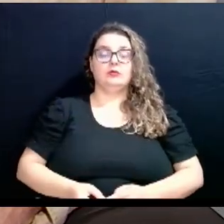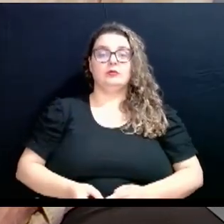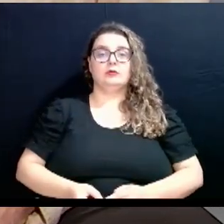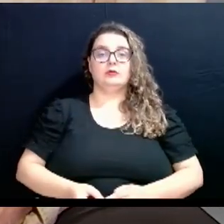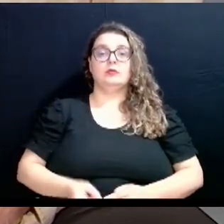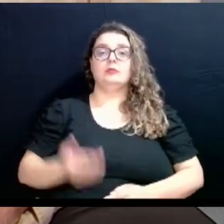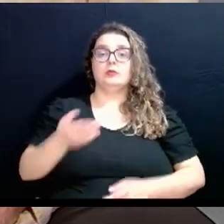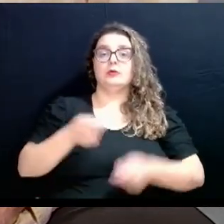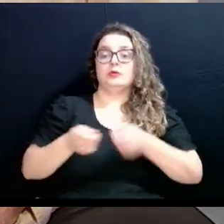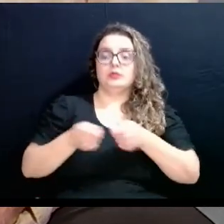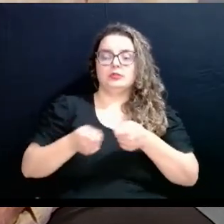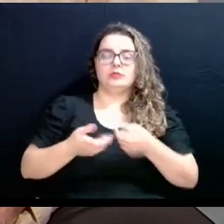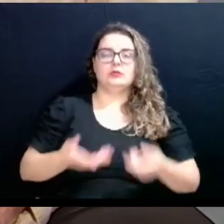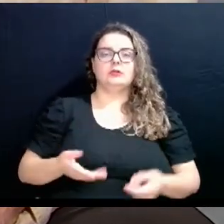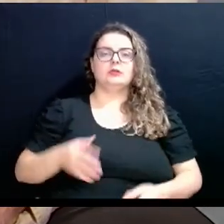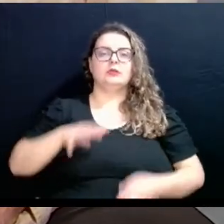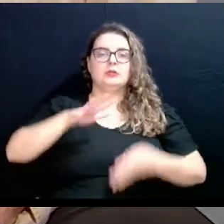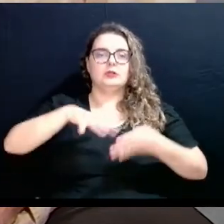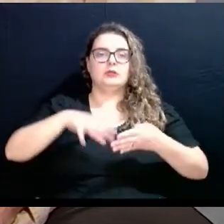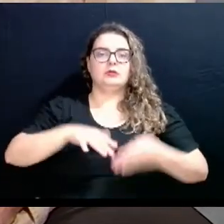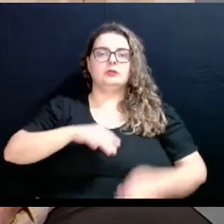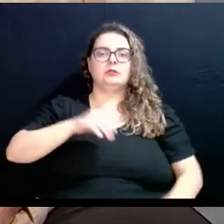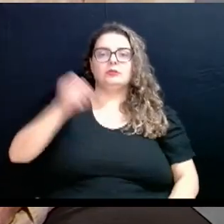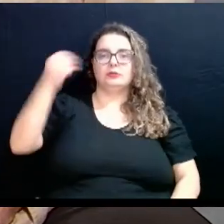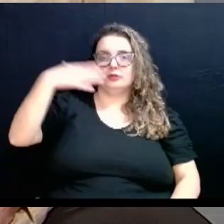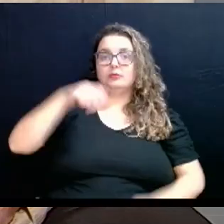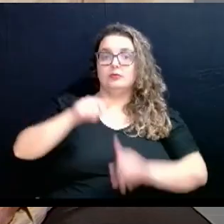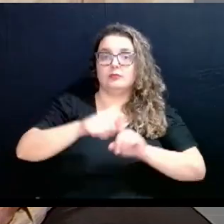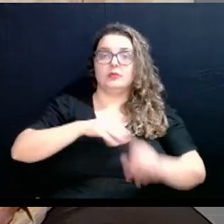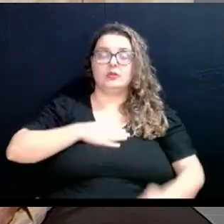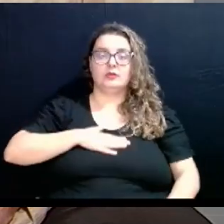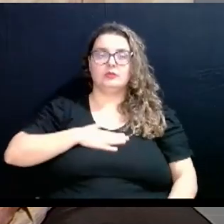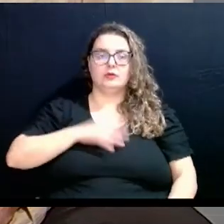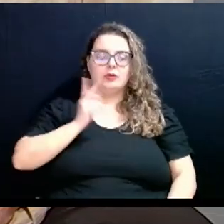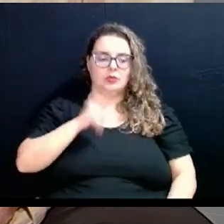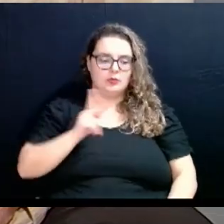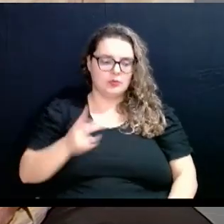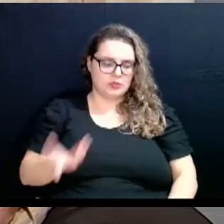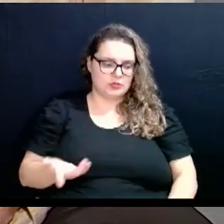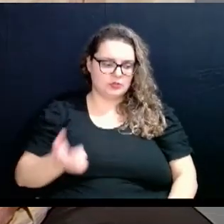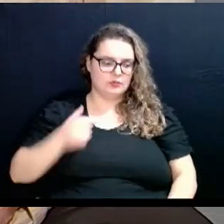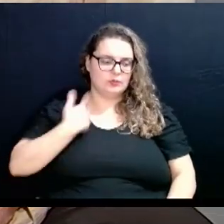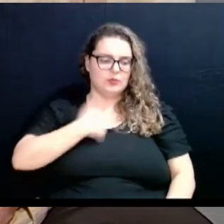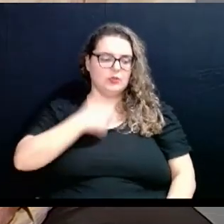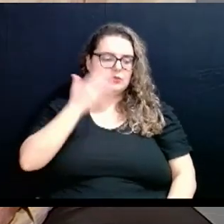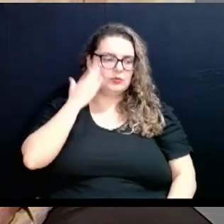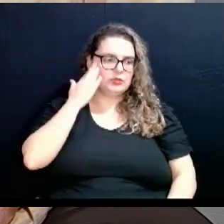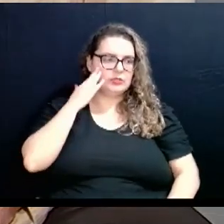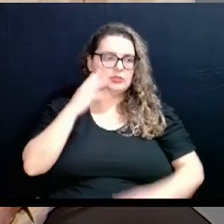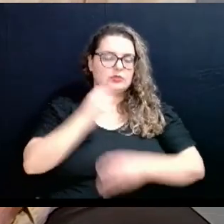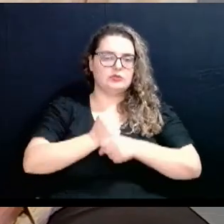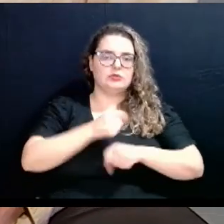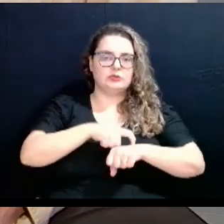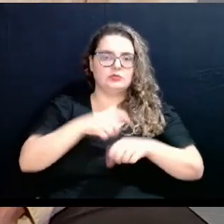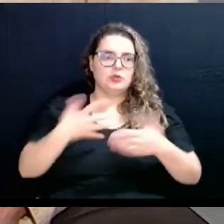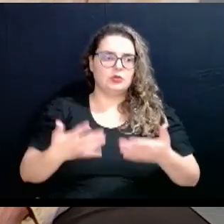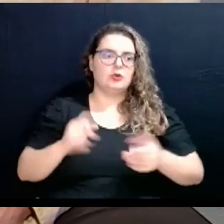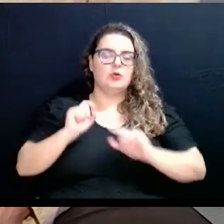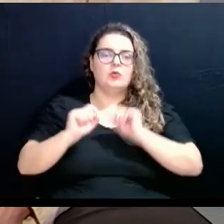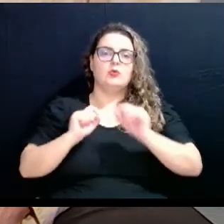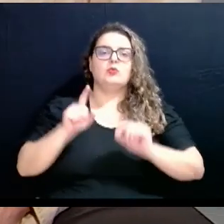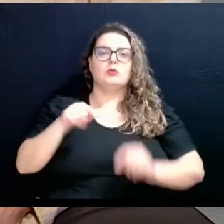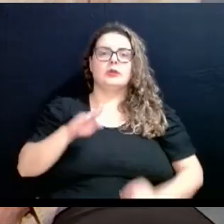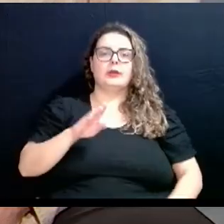melhores dicas para você economizar na conta de luz desse mês de agosto. Professor, para a gente entender todo